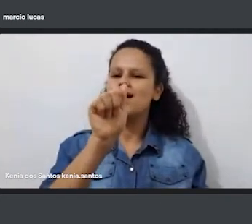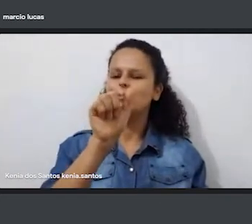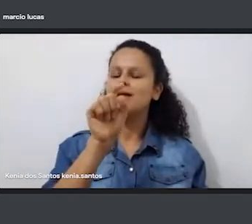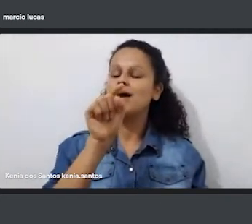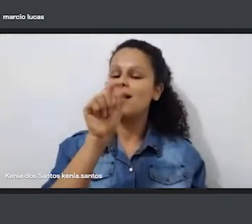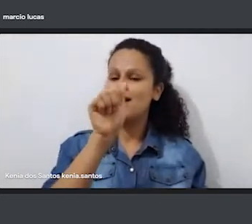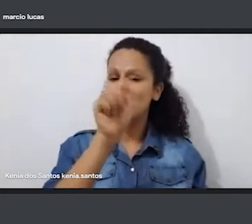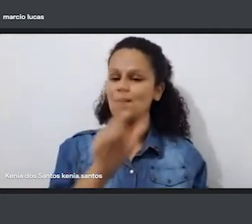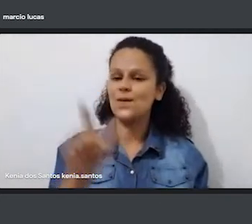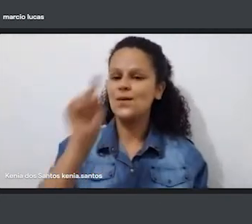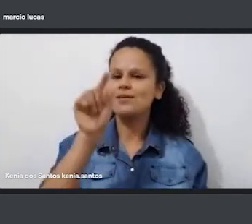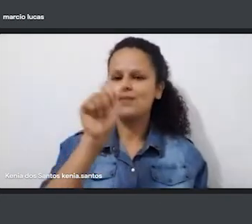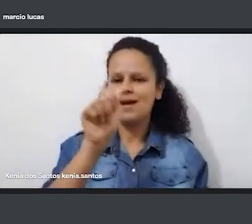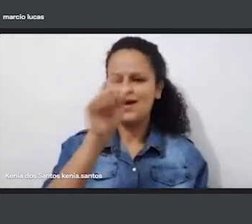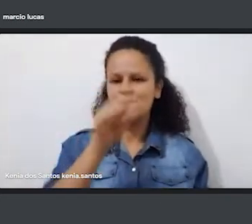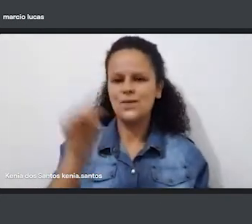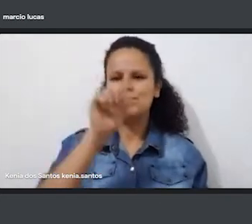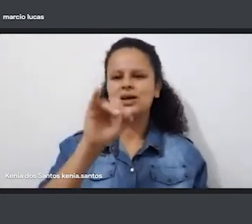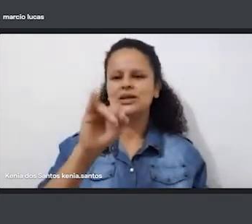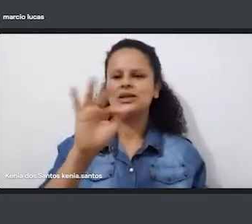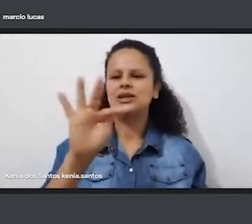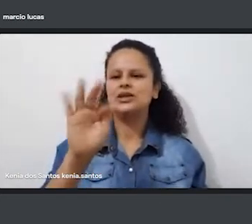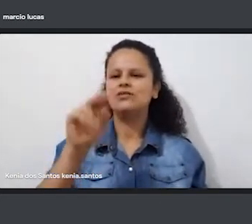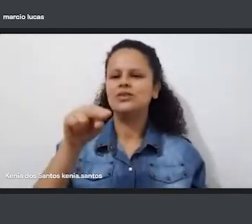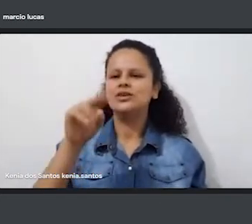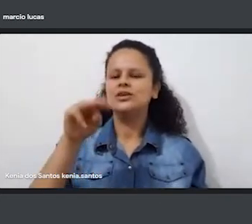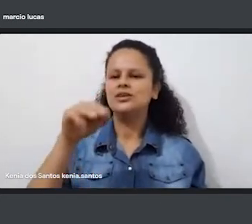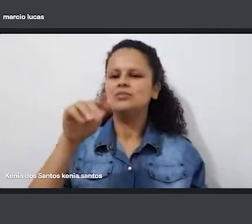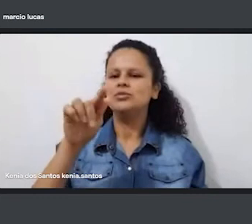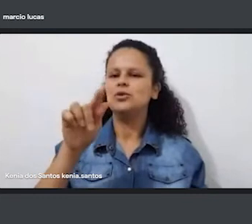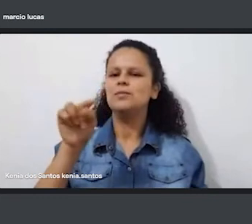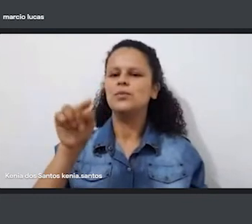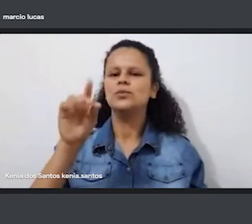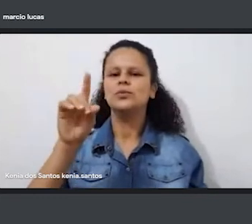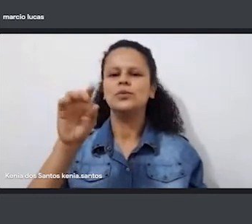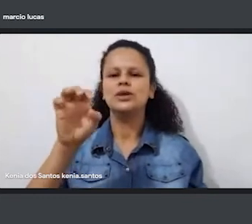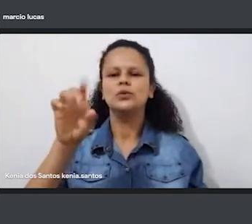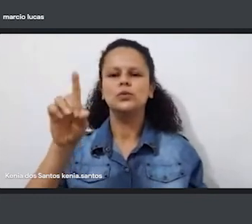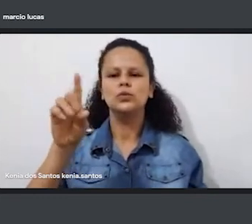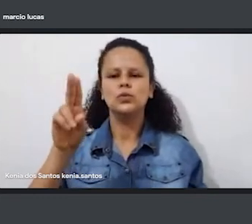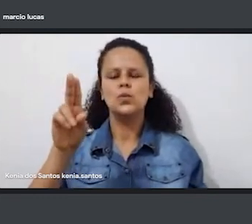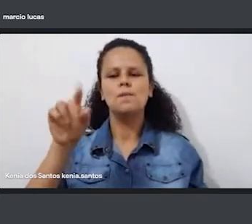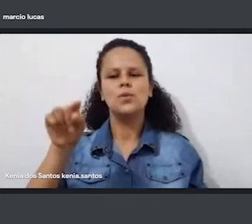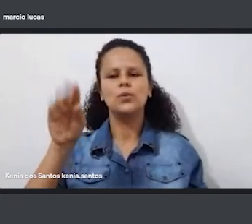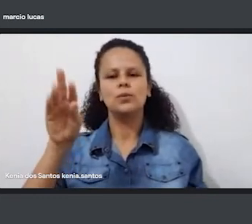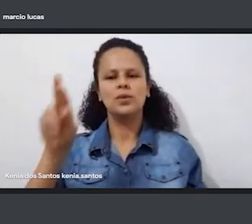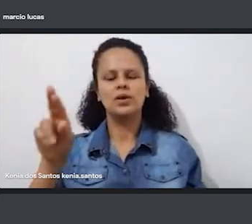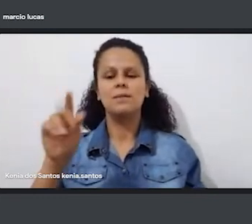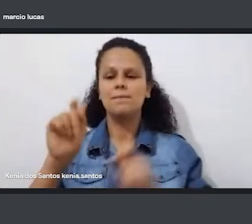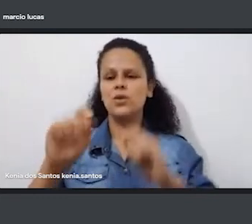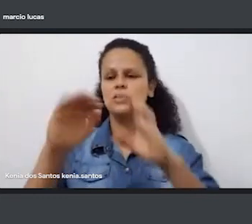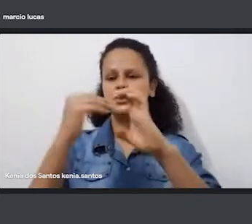josé.barroso@instituto.ifnmg.edu.br. Aí, se tiverem algumas dúvidas, pode me mandar que eu responderei